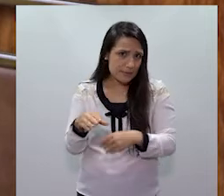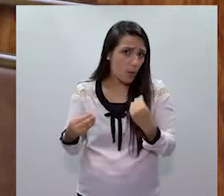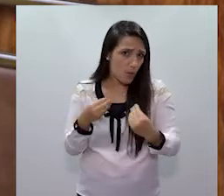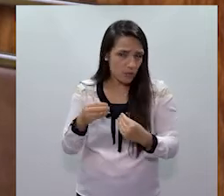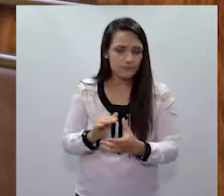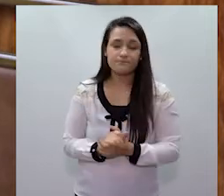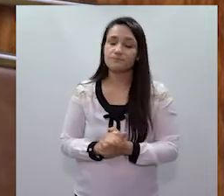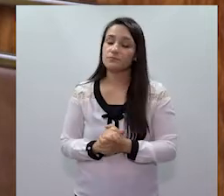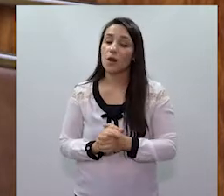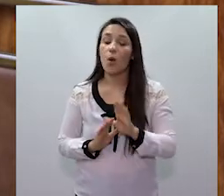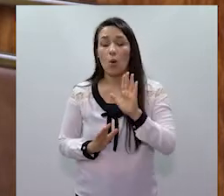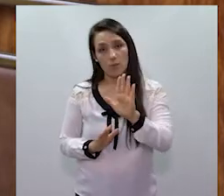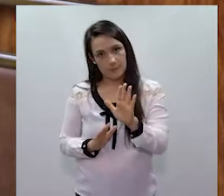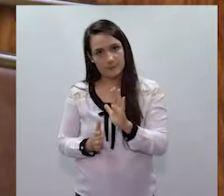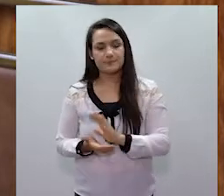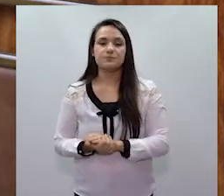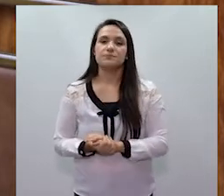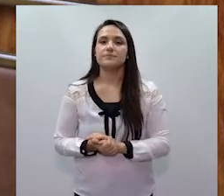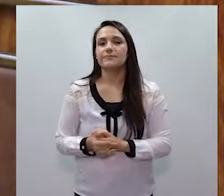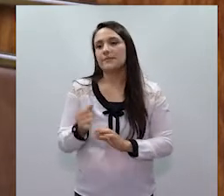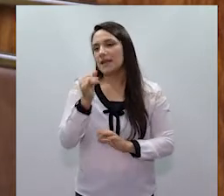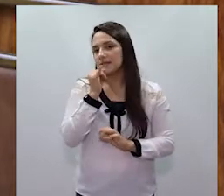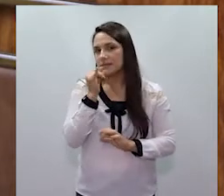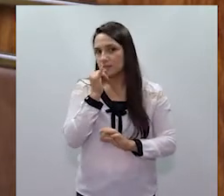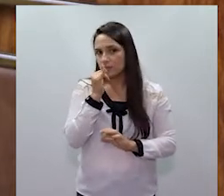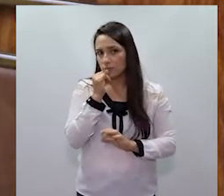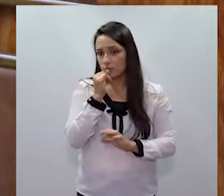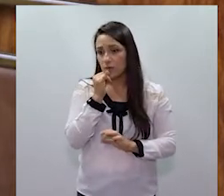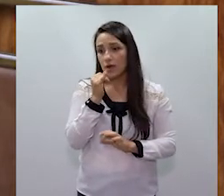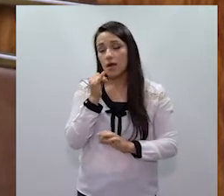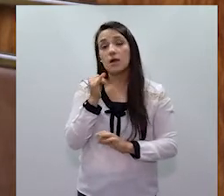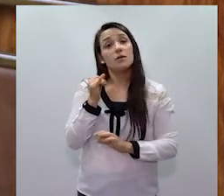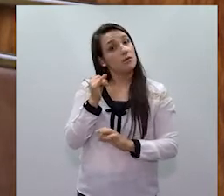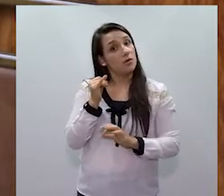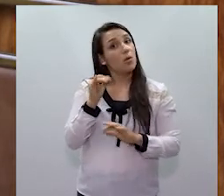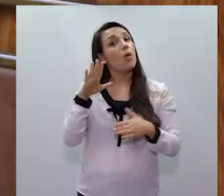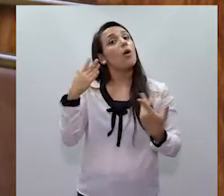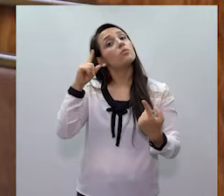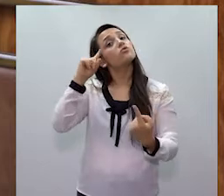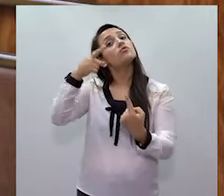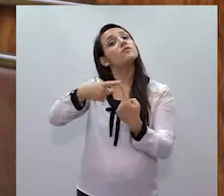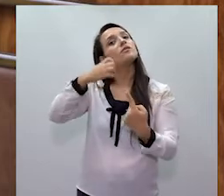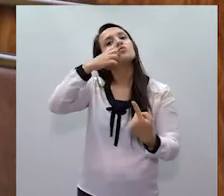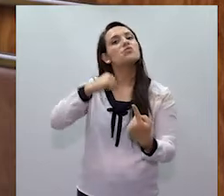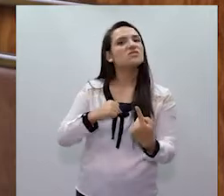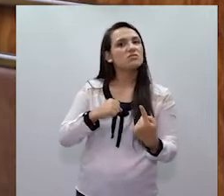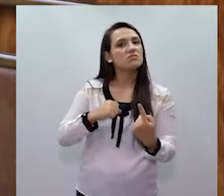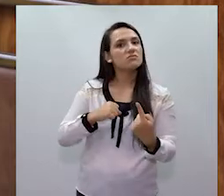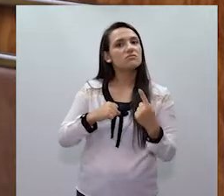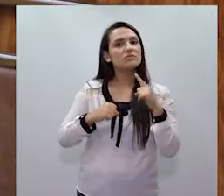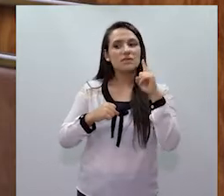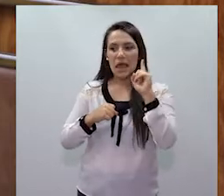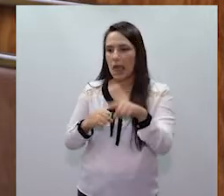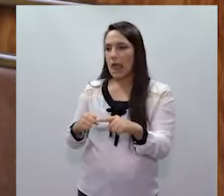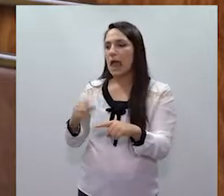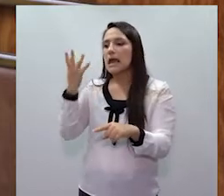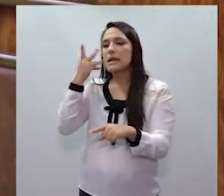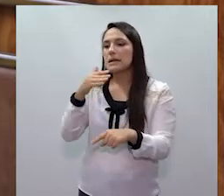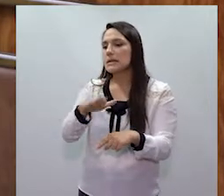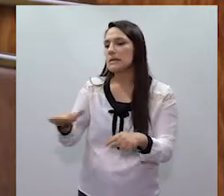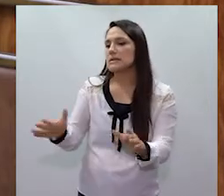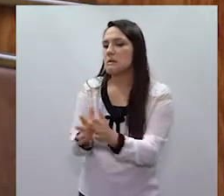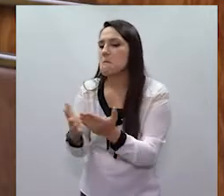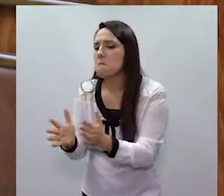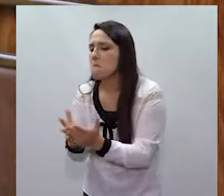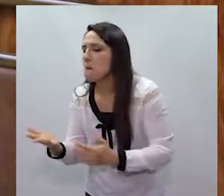para a criança, mas essa vantagem não é uma vantagem financeira. O propósito da adoção não é tirar uma criança da pobreza